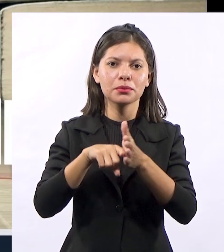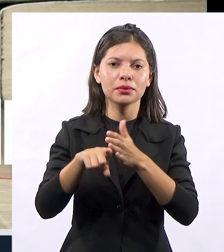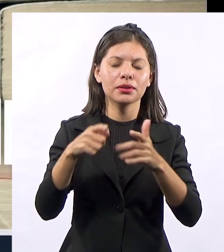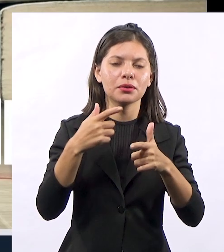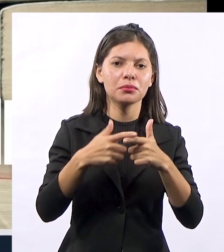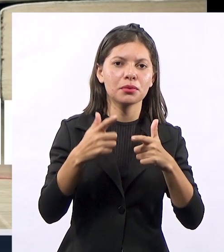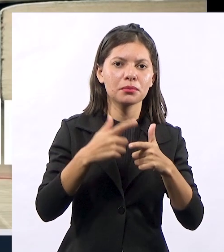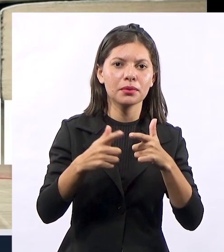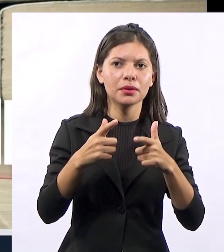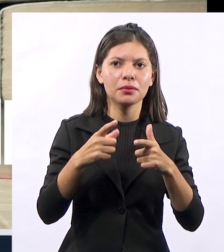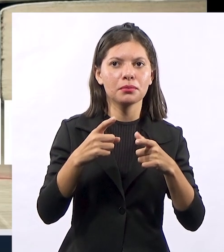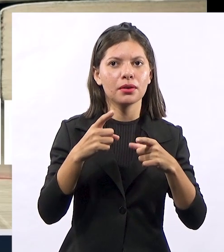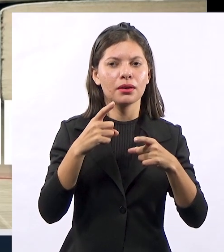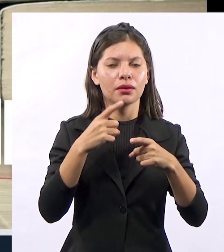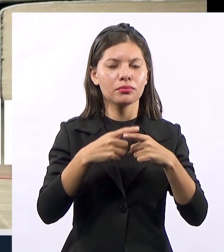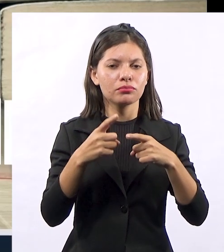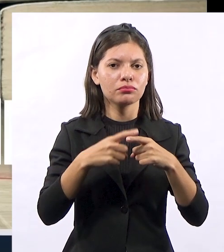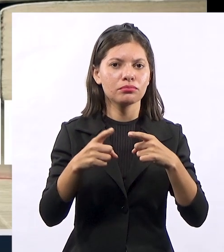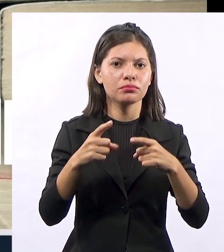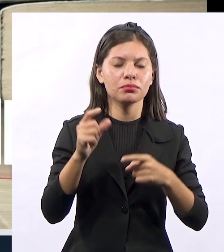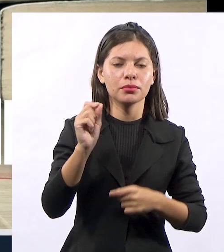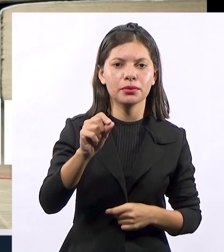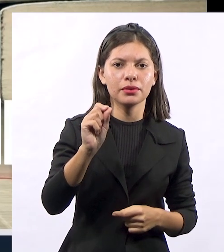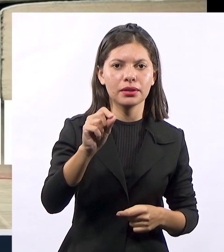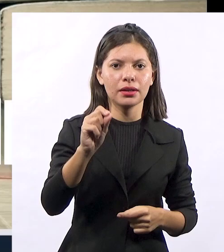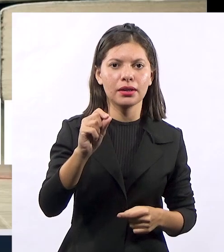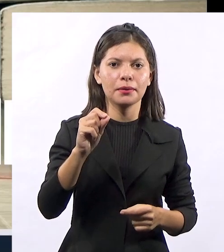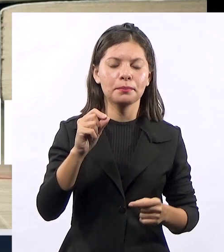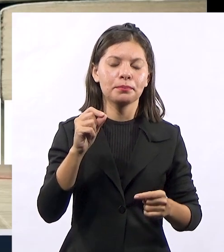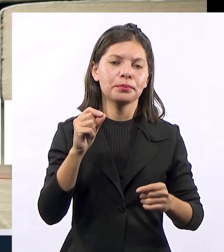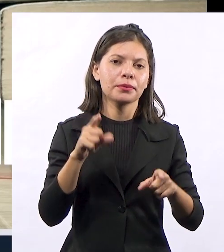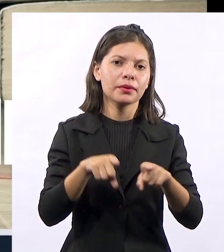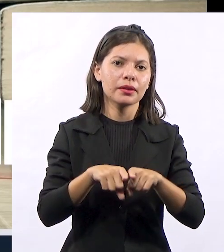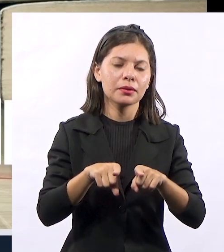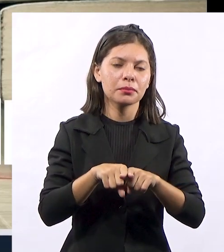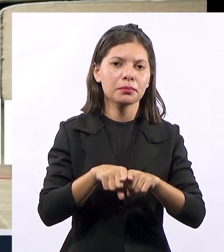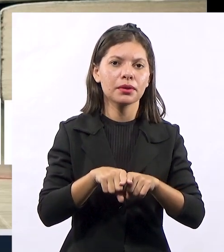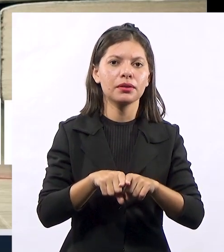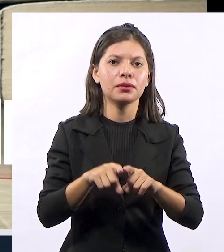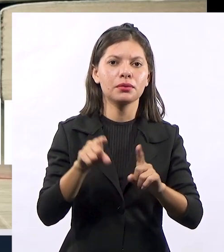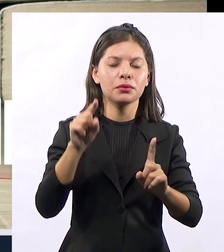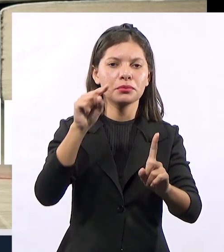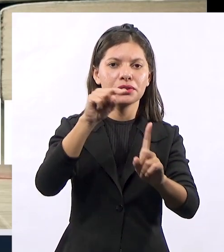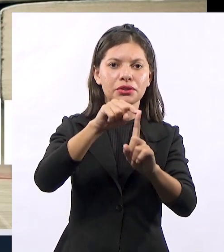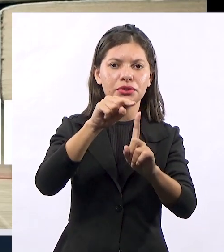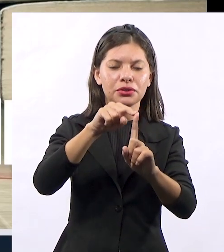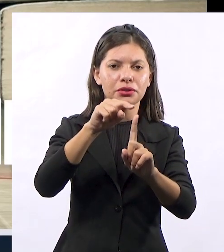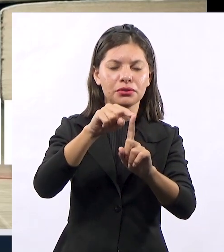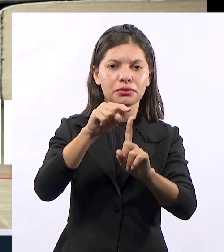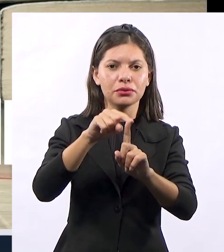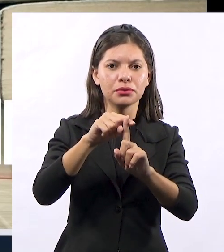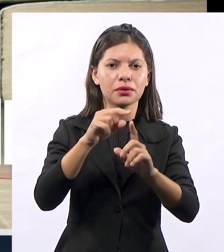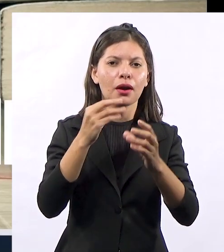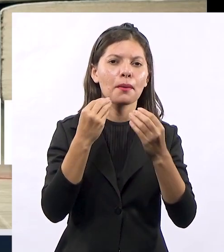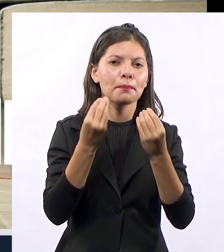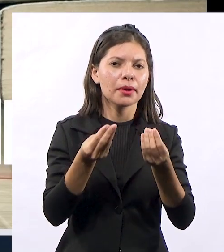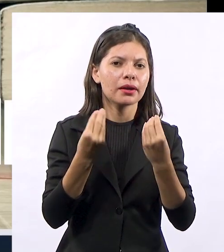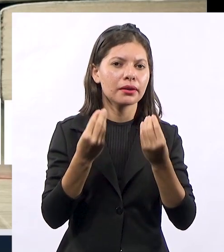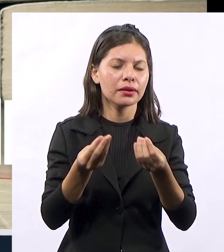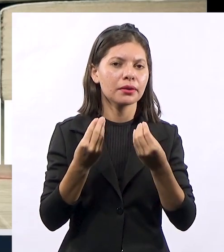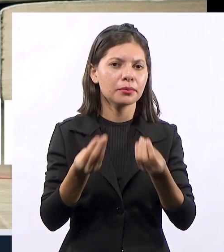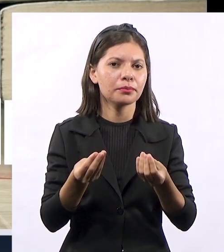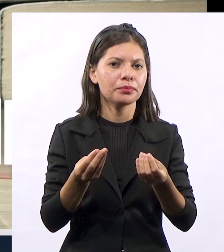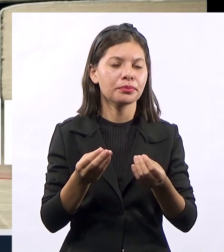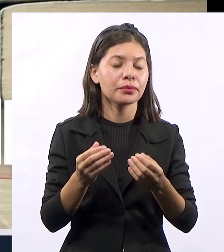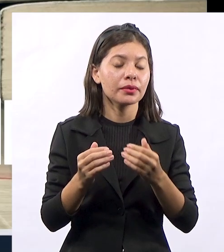problema, que é o quê. Depois a gente tem os objetivos, que é o para que você vai fazer isso. Depois você